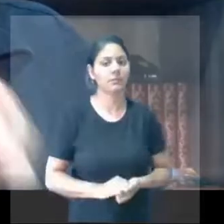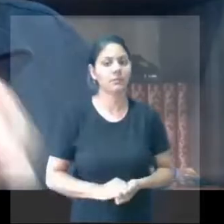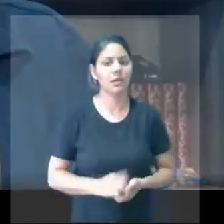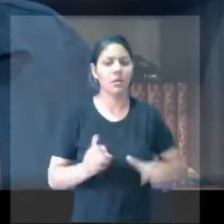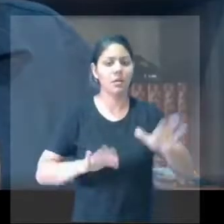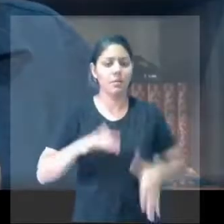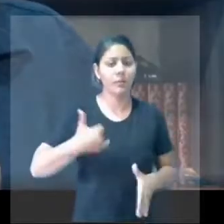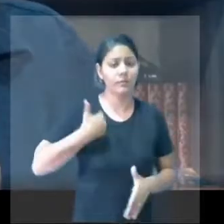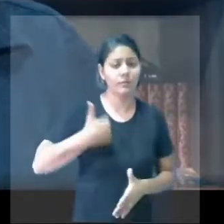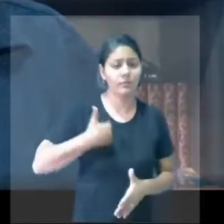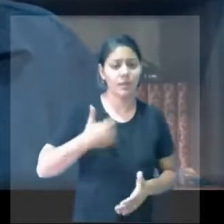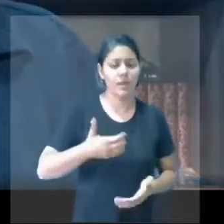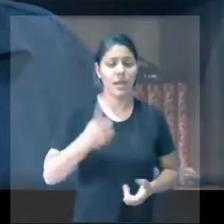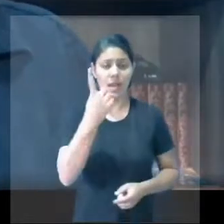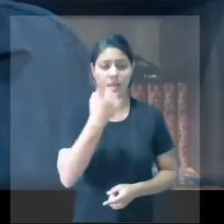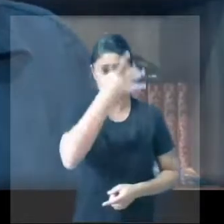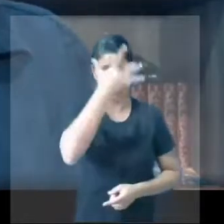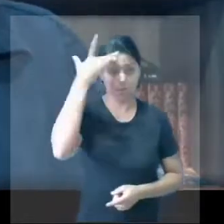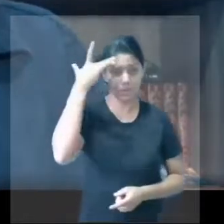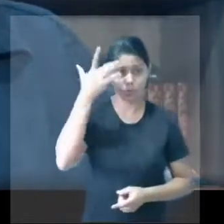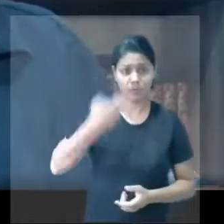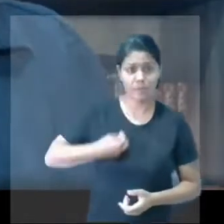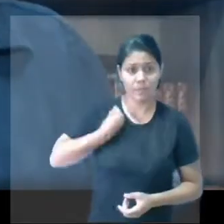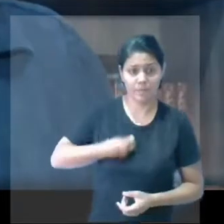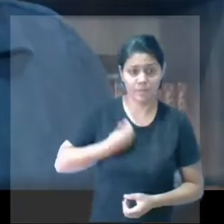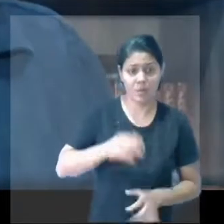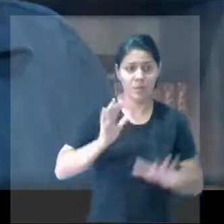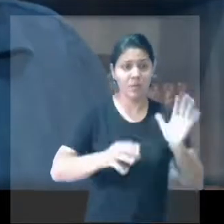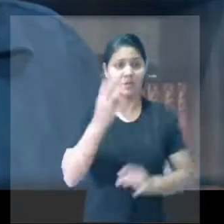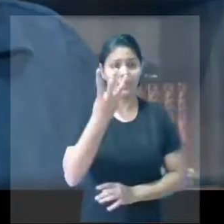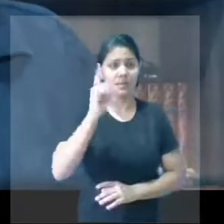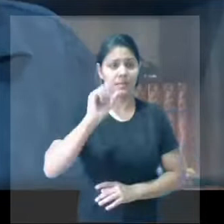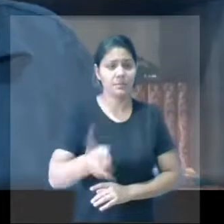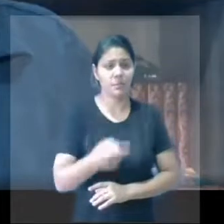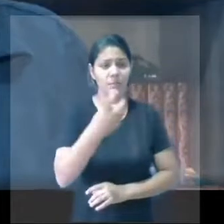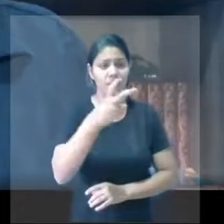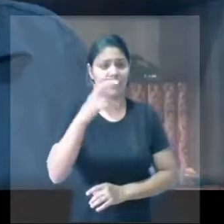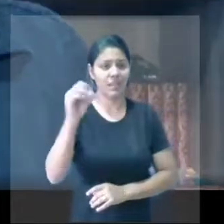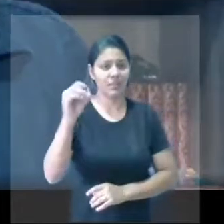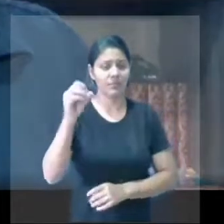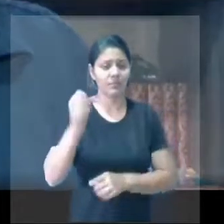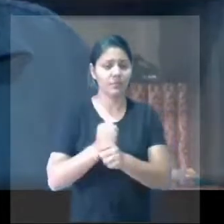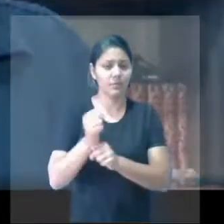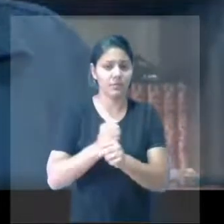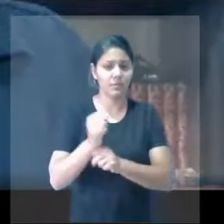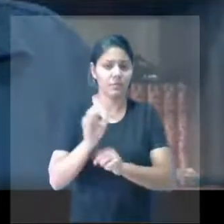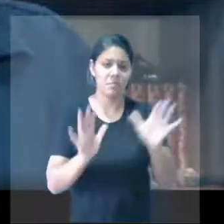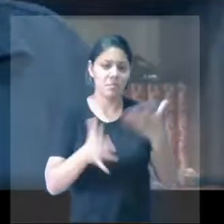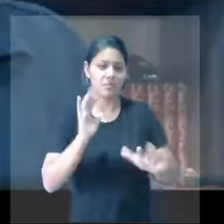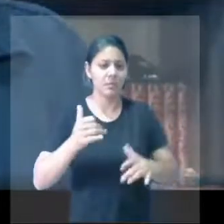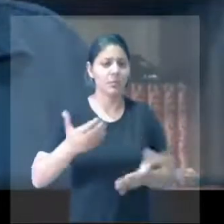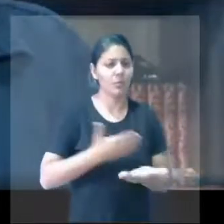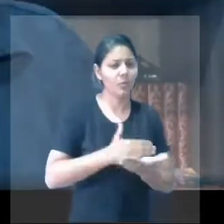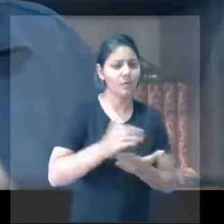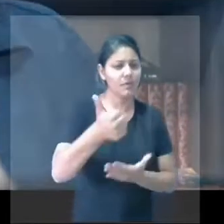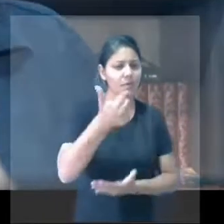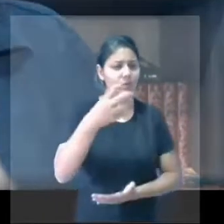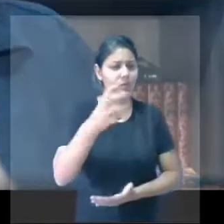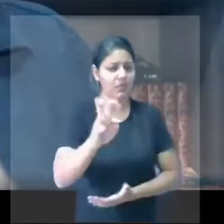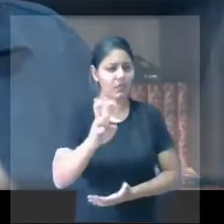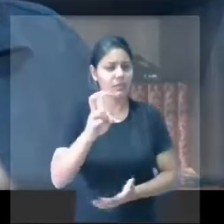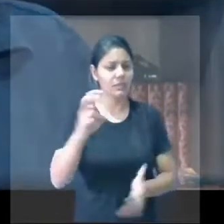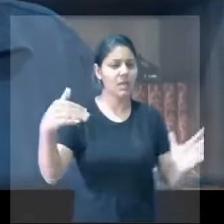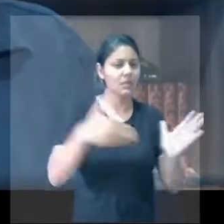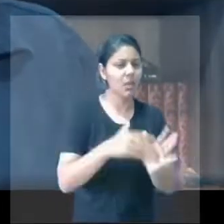de 3.200 livros. Se a gente ler mais ou menos aí um livro por semana, dos 15 até os 80 anos, mais ou menos, nós